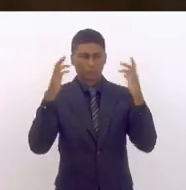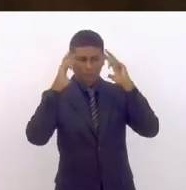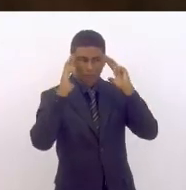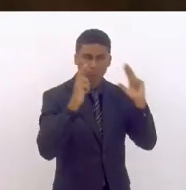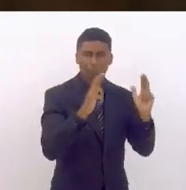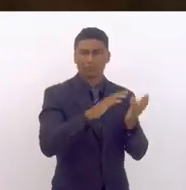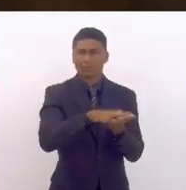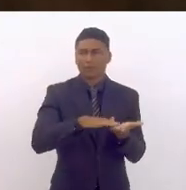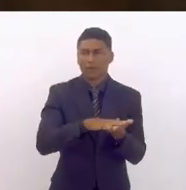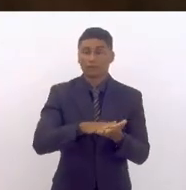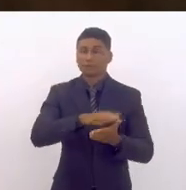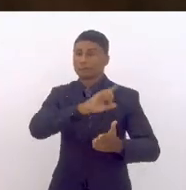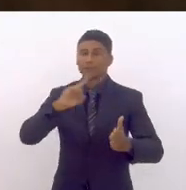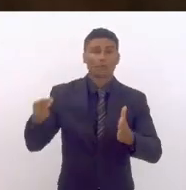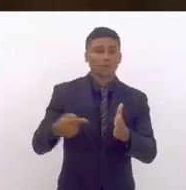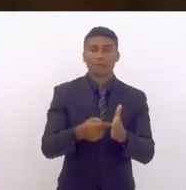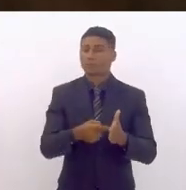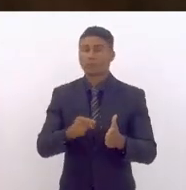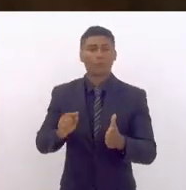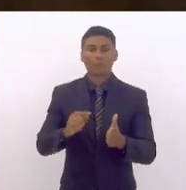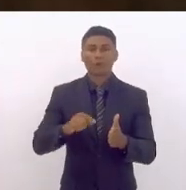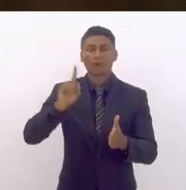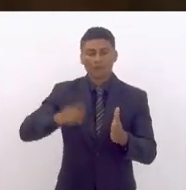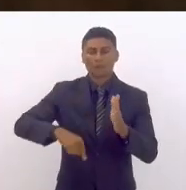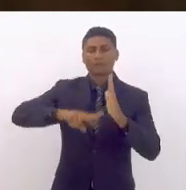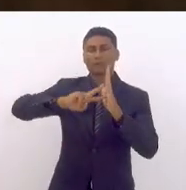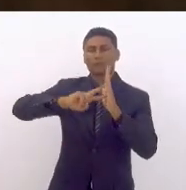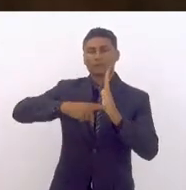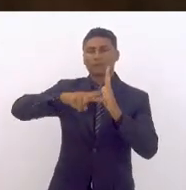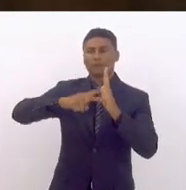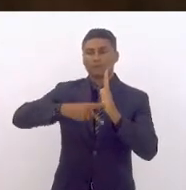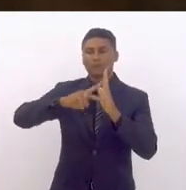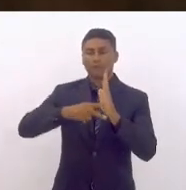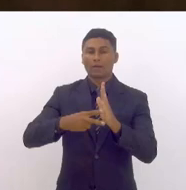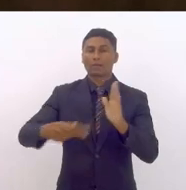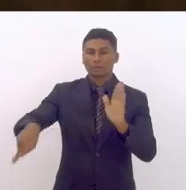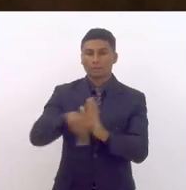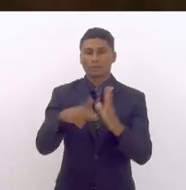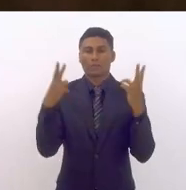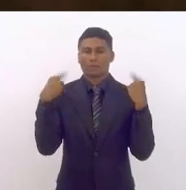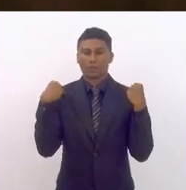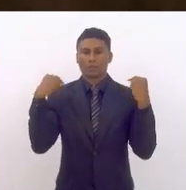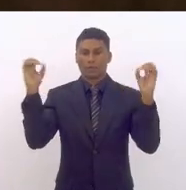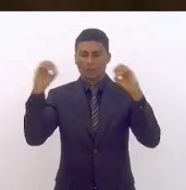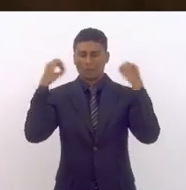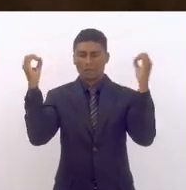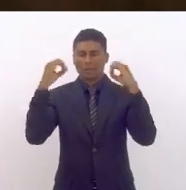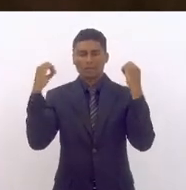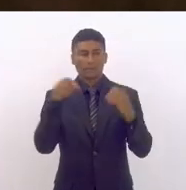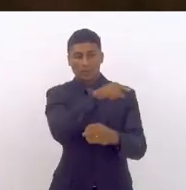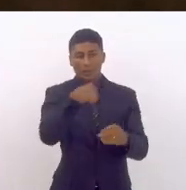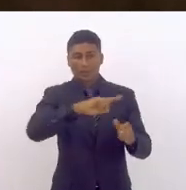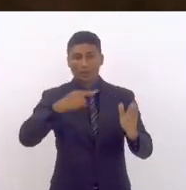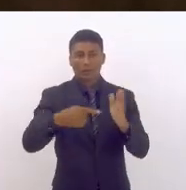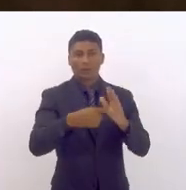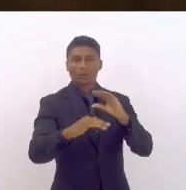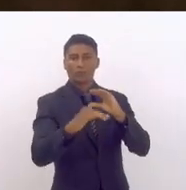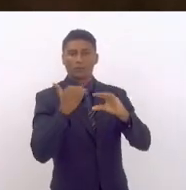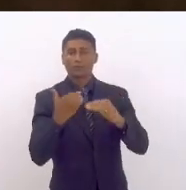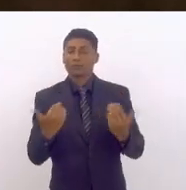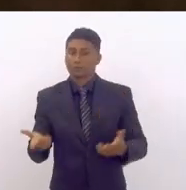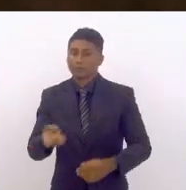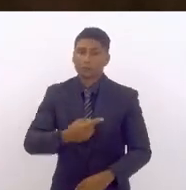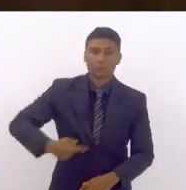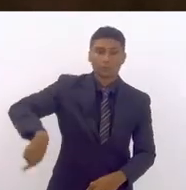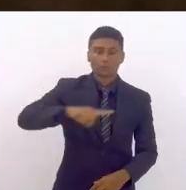trouxe essa denúncia foi o Sindicato dos Motoristas de Ambulância, e nós estamos